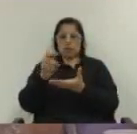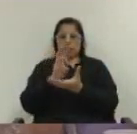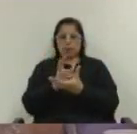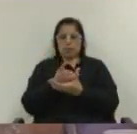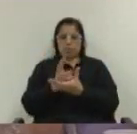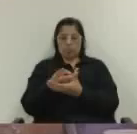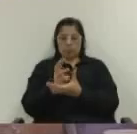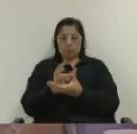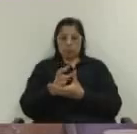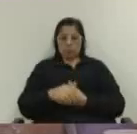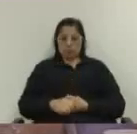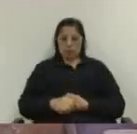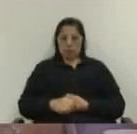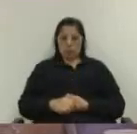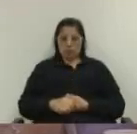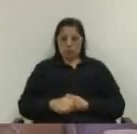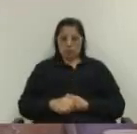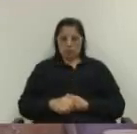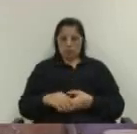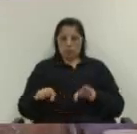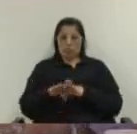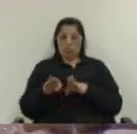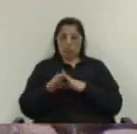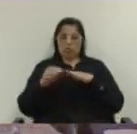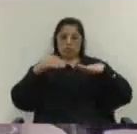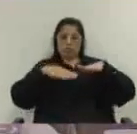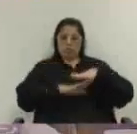Manifestação pelo arquivamento da presente denúncia.